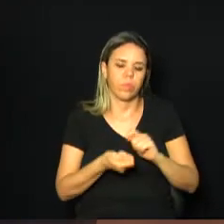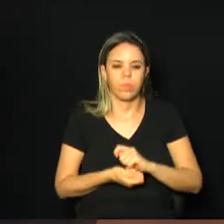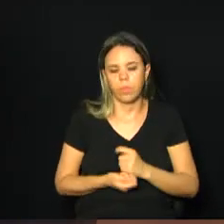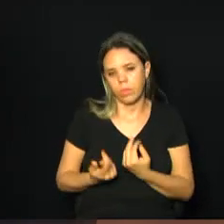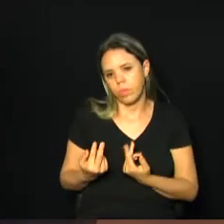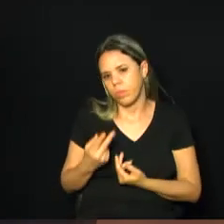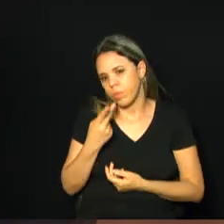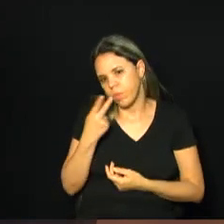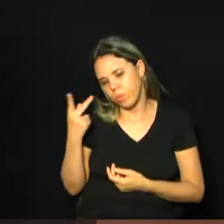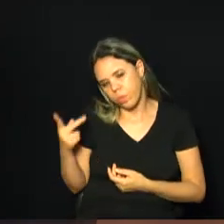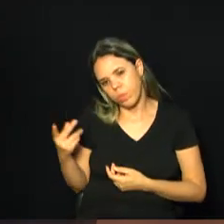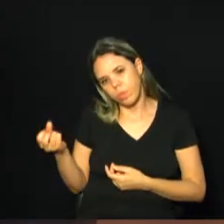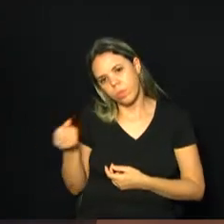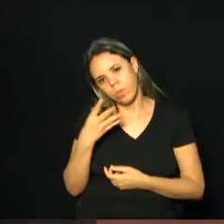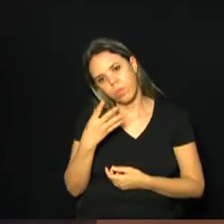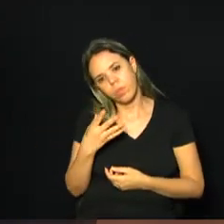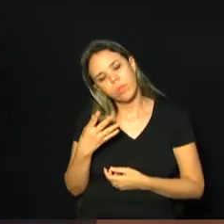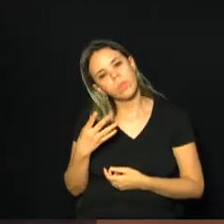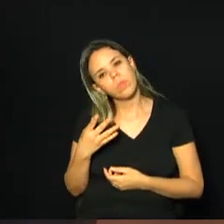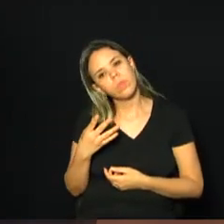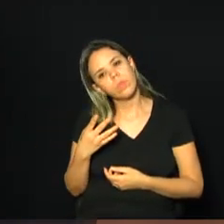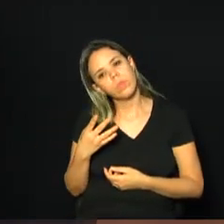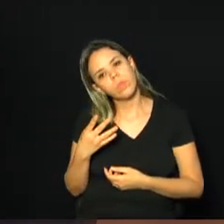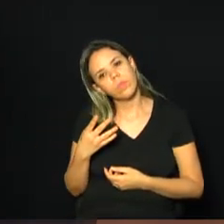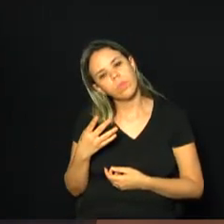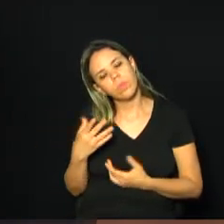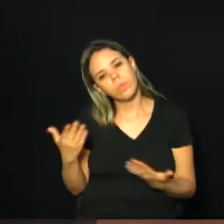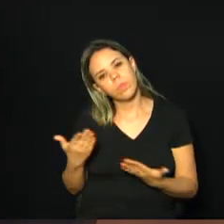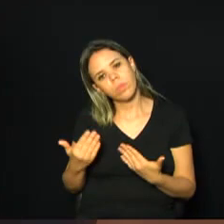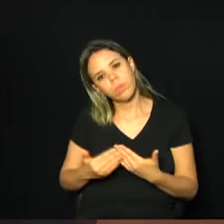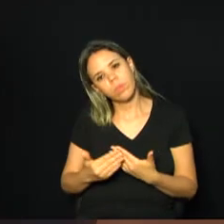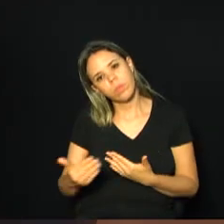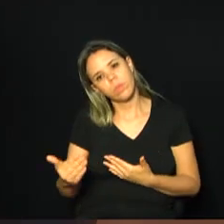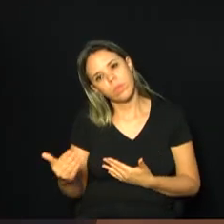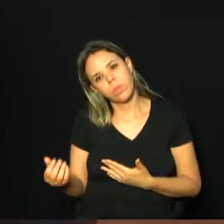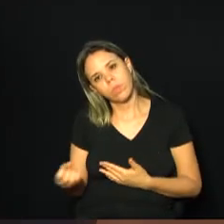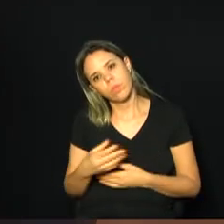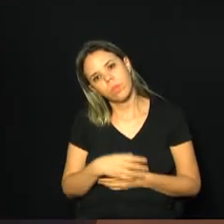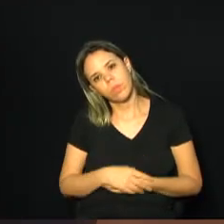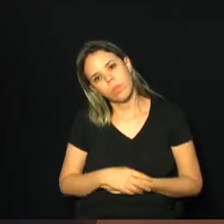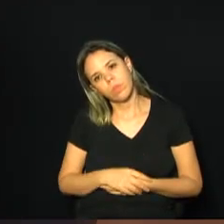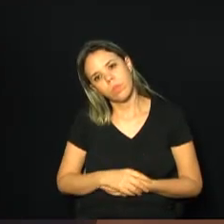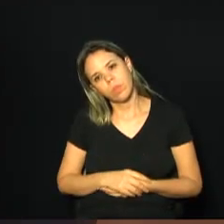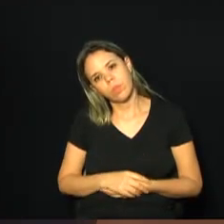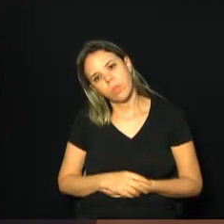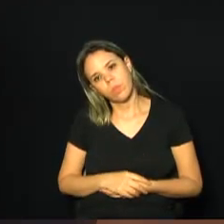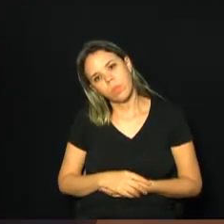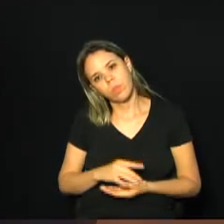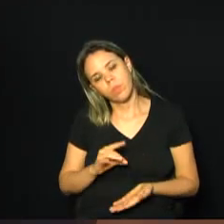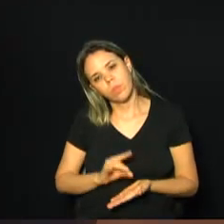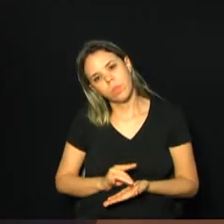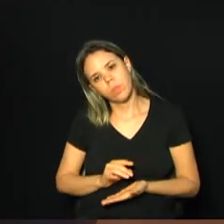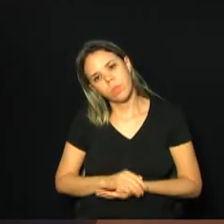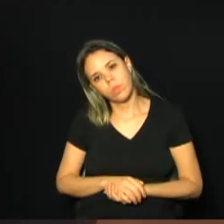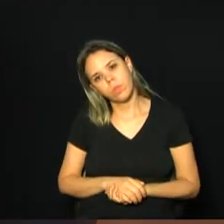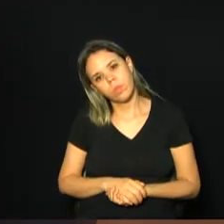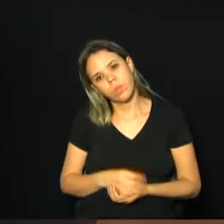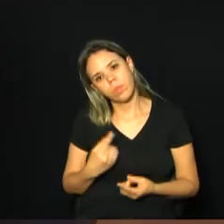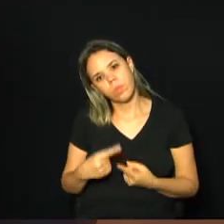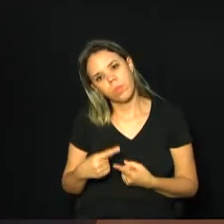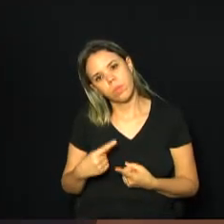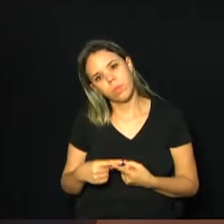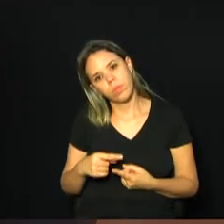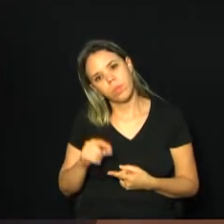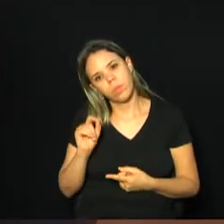disse, nessa nova era, vamos falar assim, né? Nessa nova era e nessa nova realidade. Porque